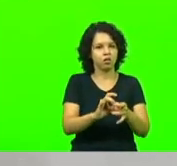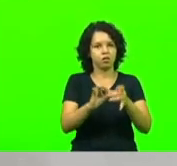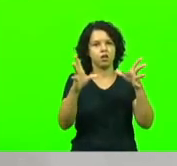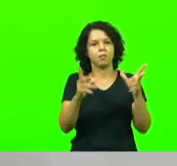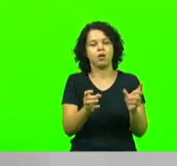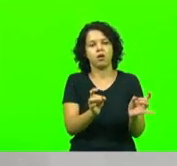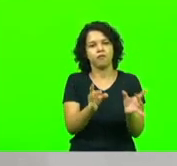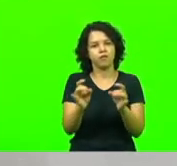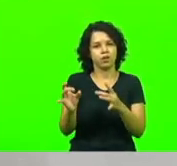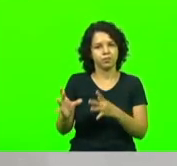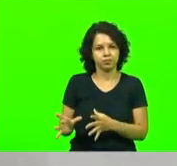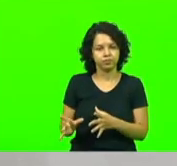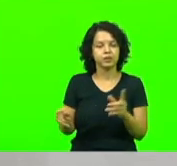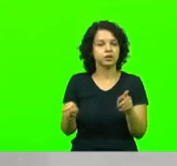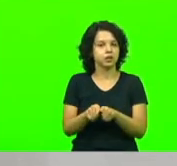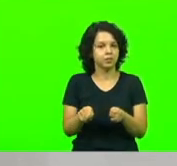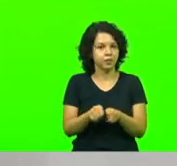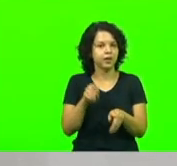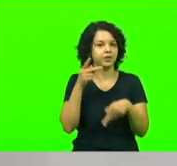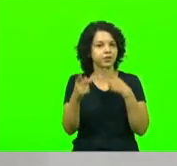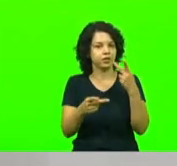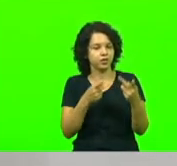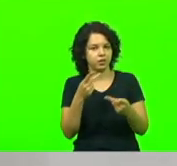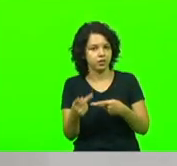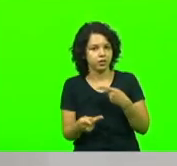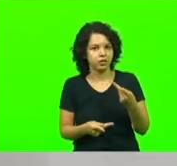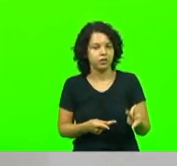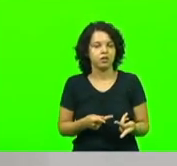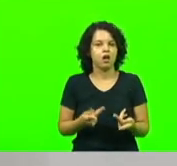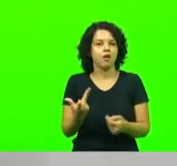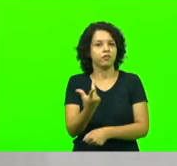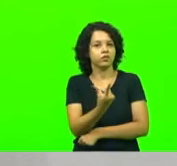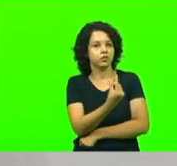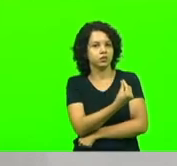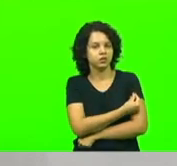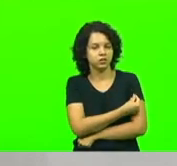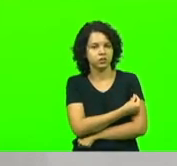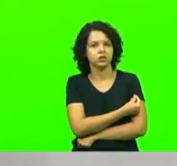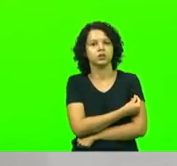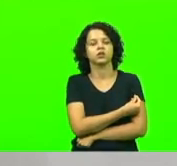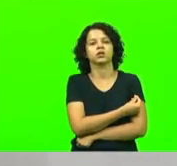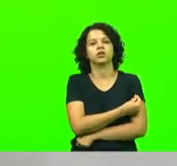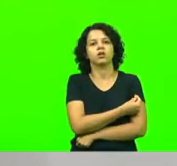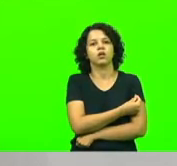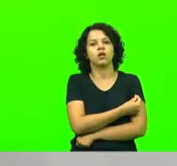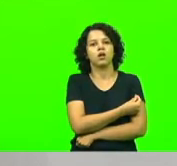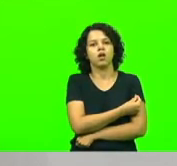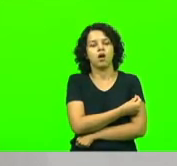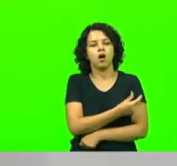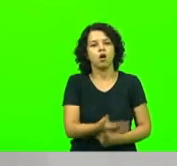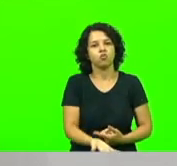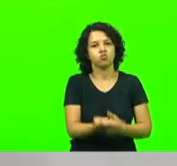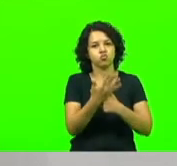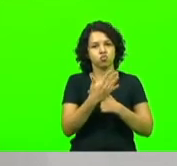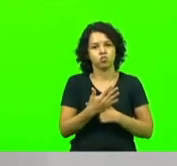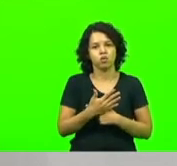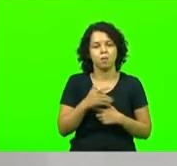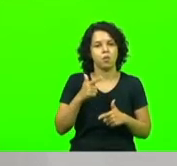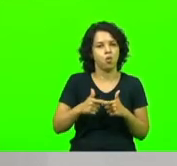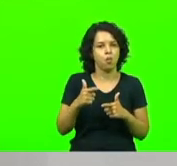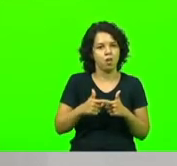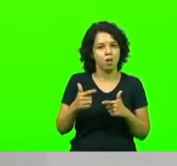E também nos falaram que a vacina imunizaria e não traria nenhum efeito adverso. Por favor,